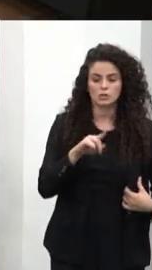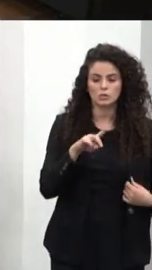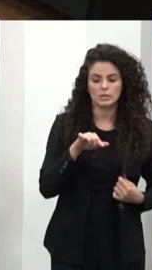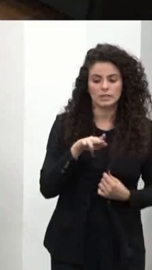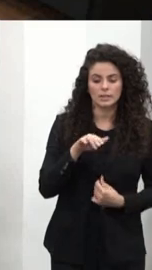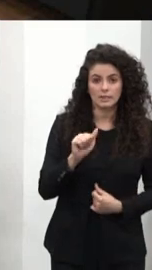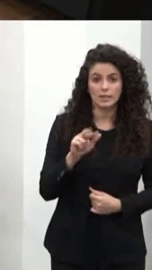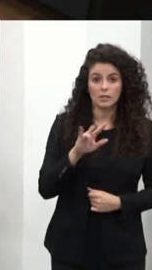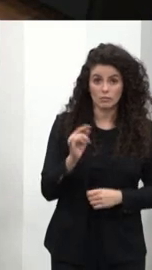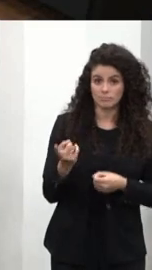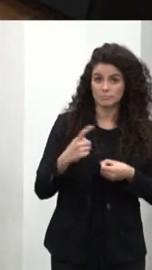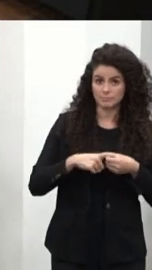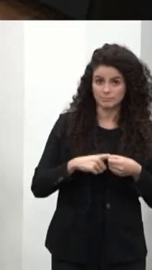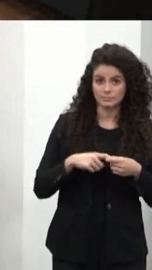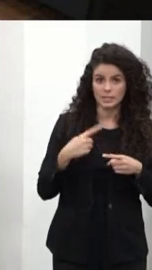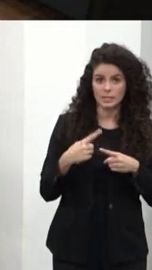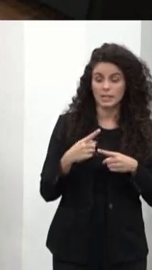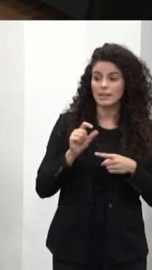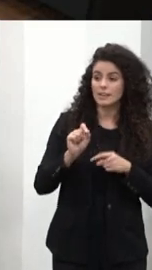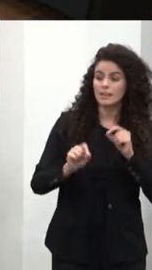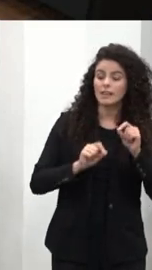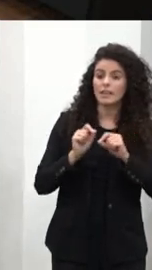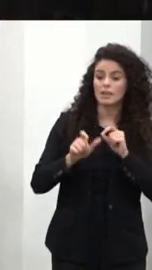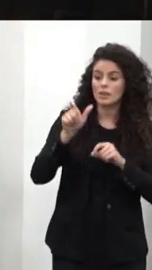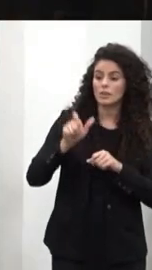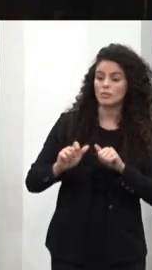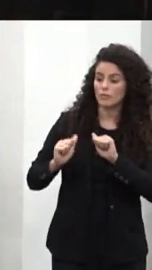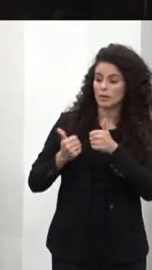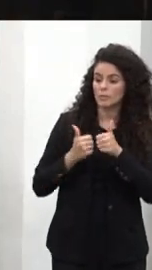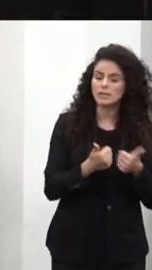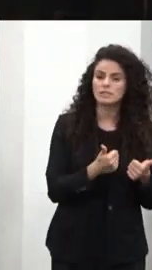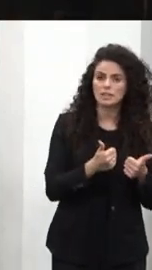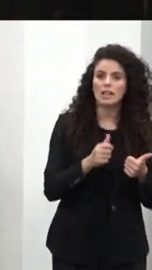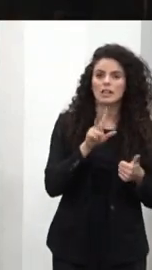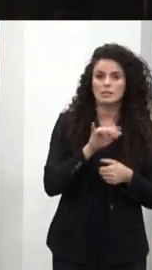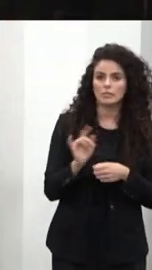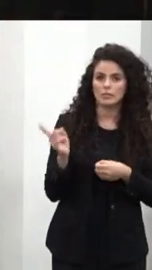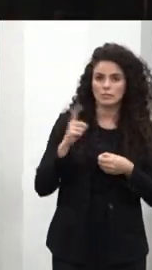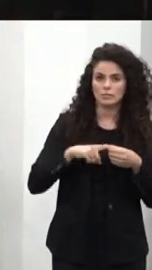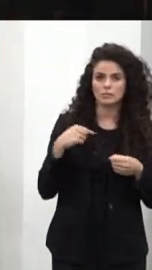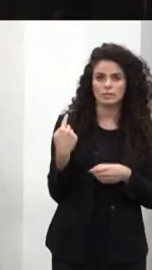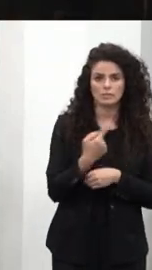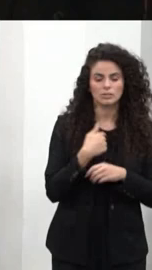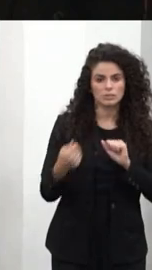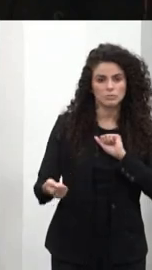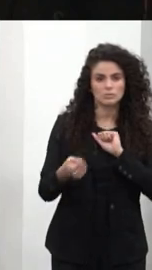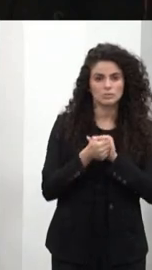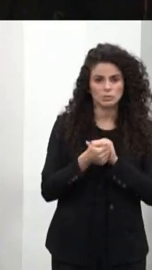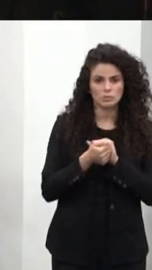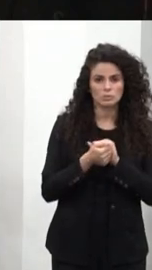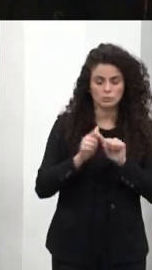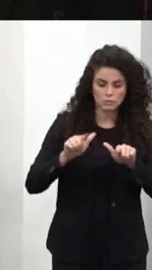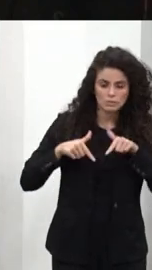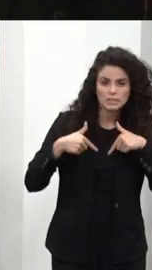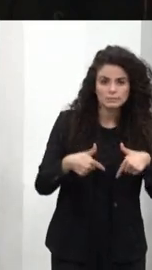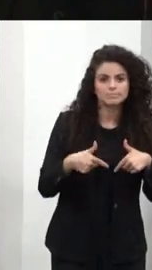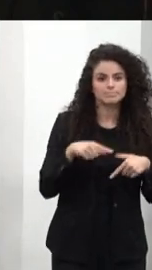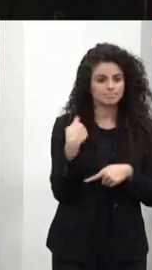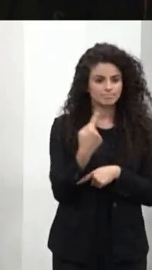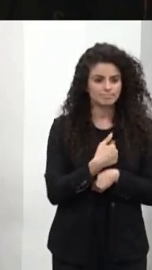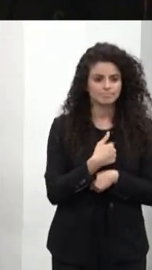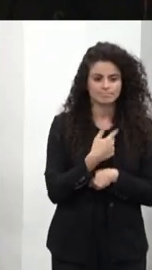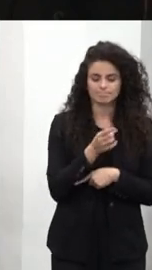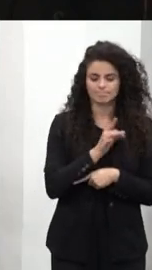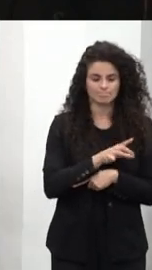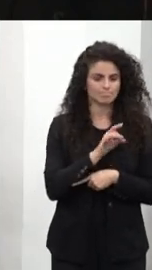aqueles que perseguem a professora Juliana que ela vai voltar e que a gente tá junto com ela e a gente tá na luta a gente não tem